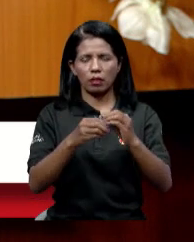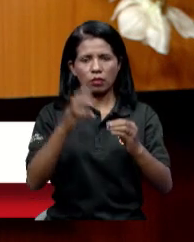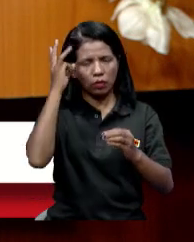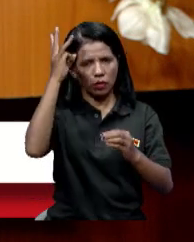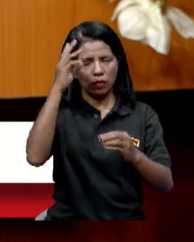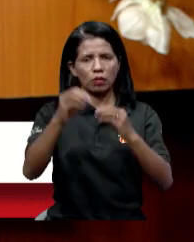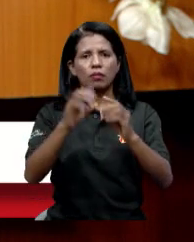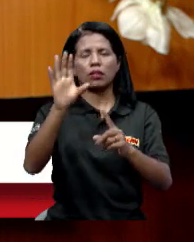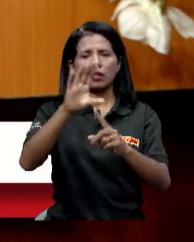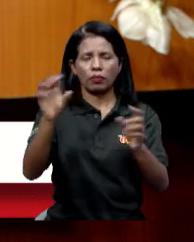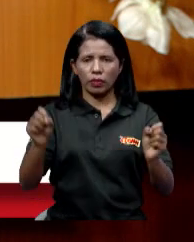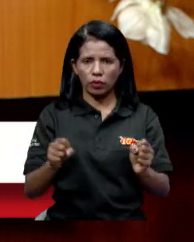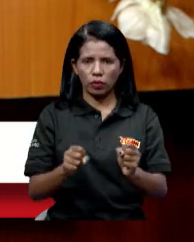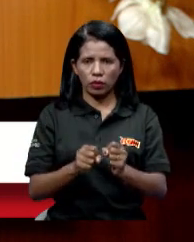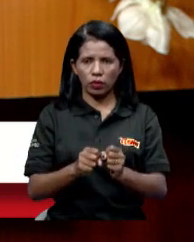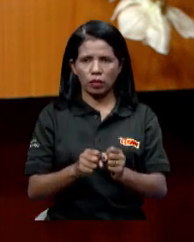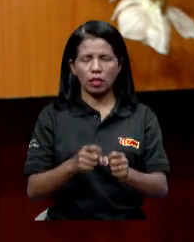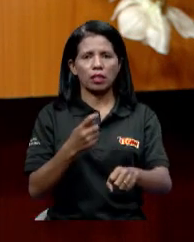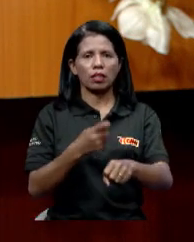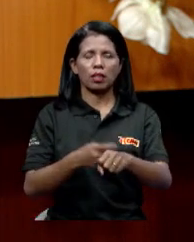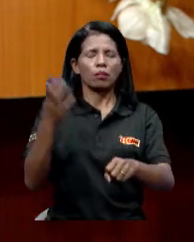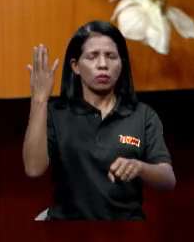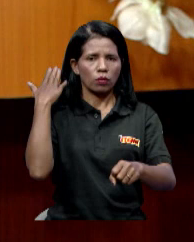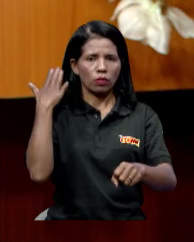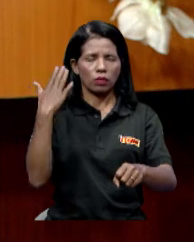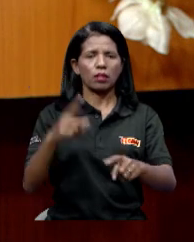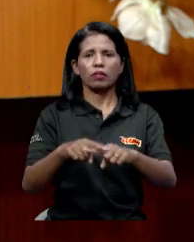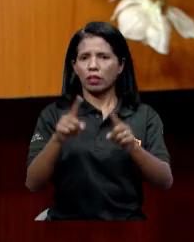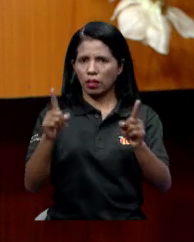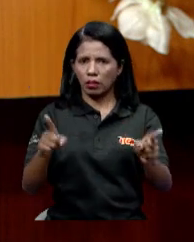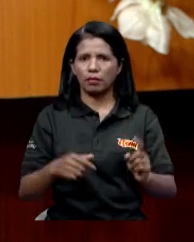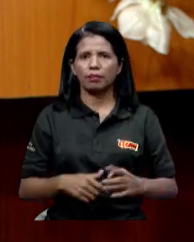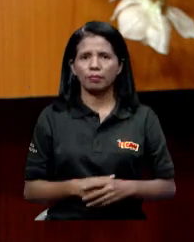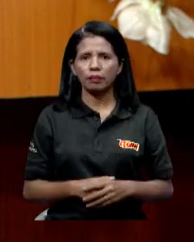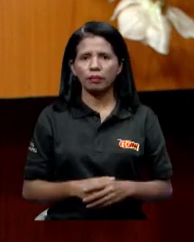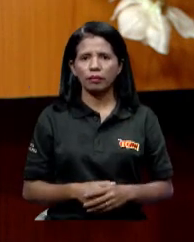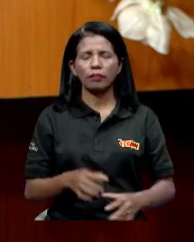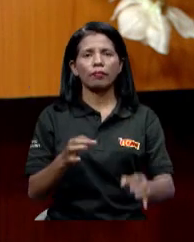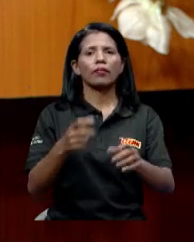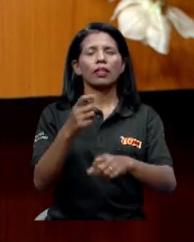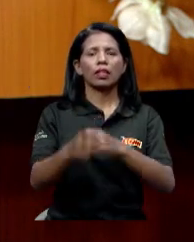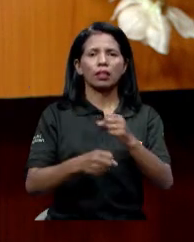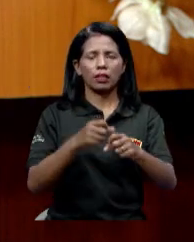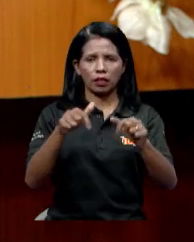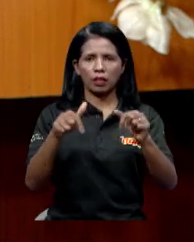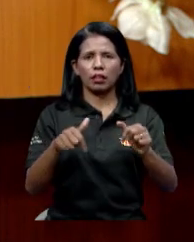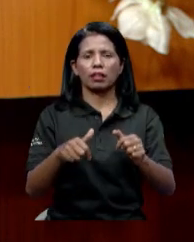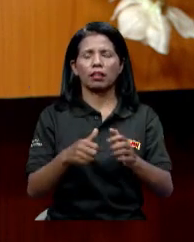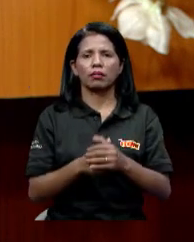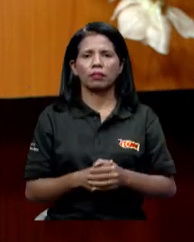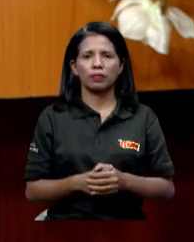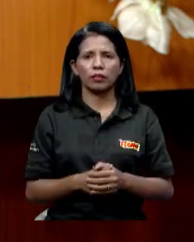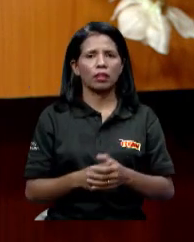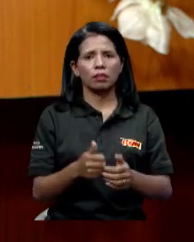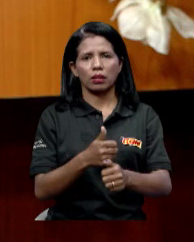se fosse o tempo período de nessa né se período é colonial